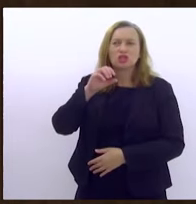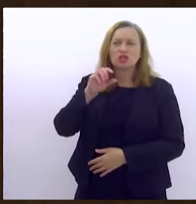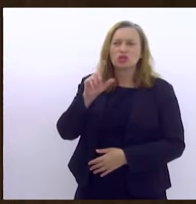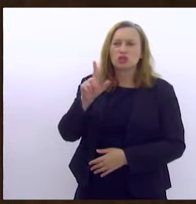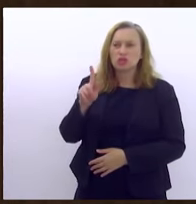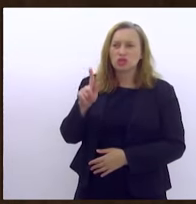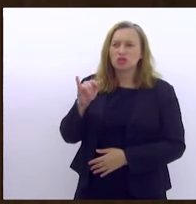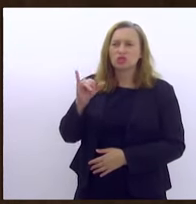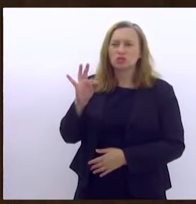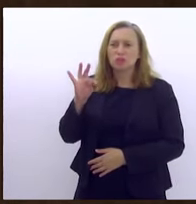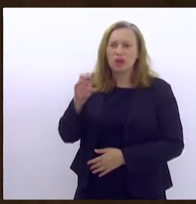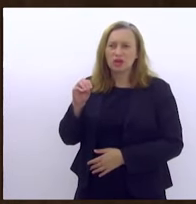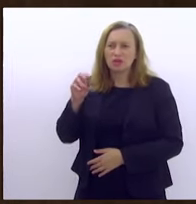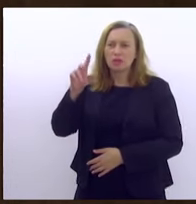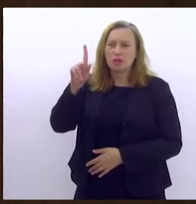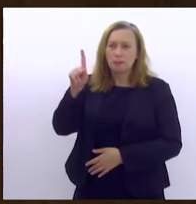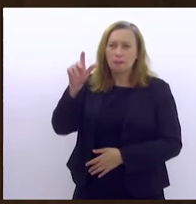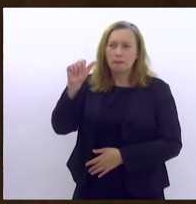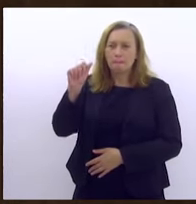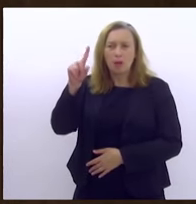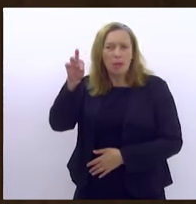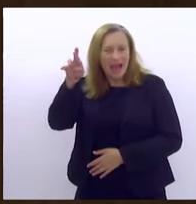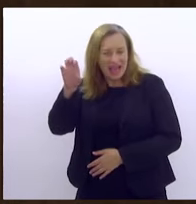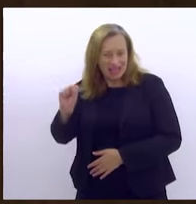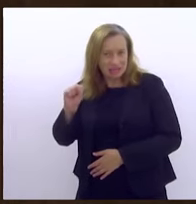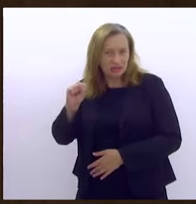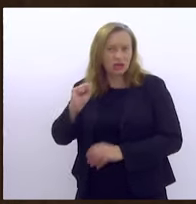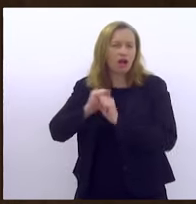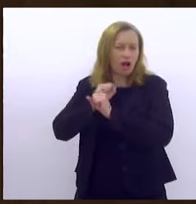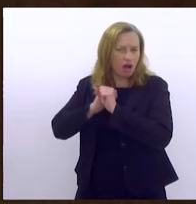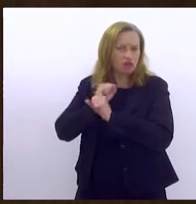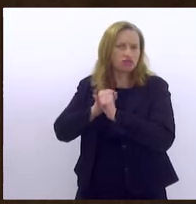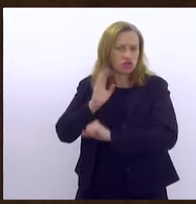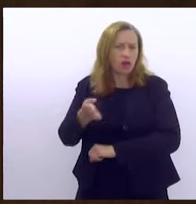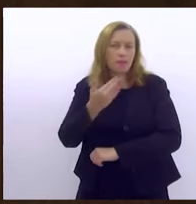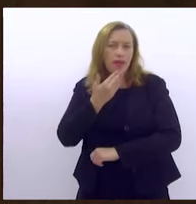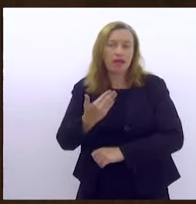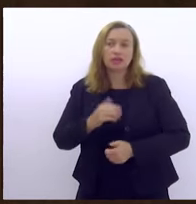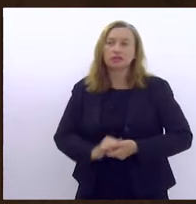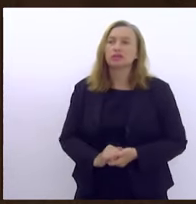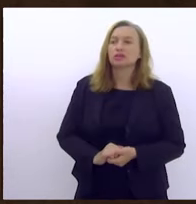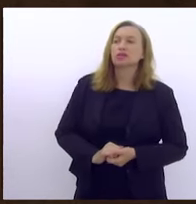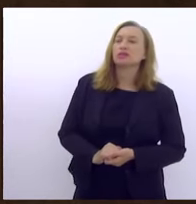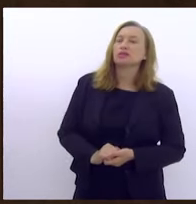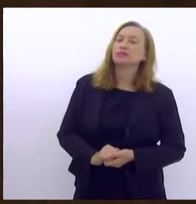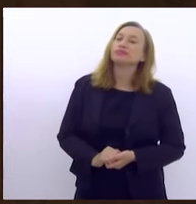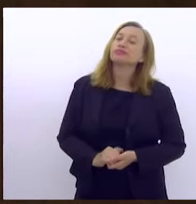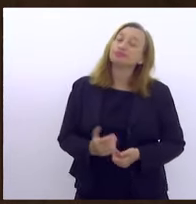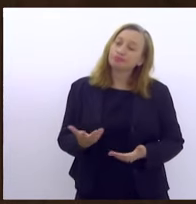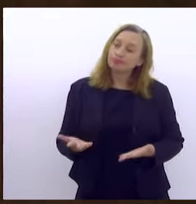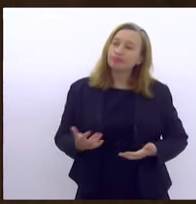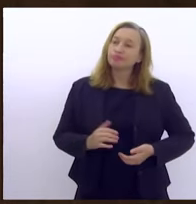Palmares, já de algum tempo. Né? Isso é salutar.